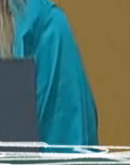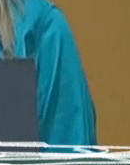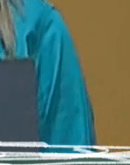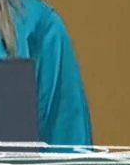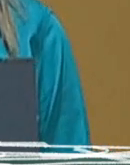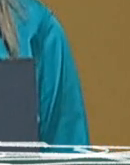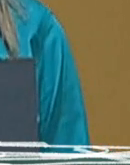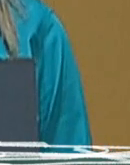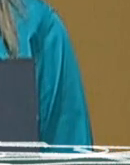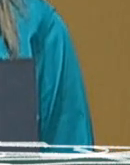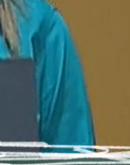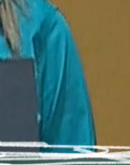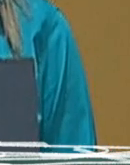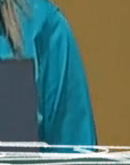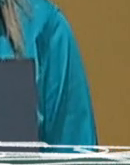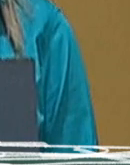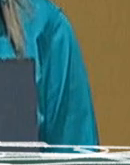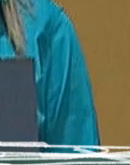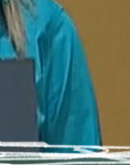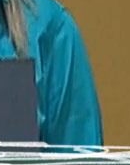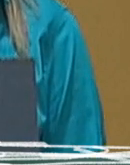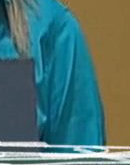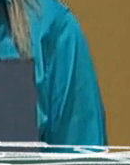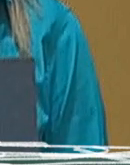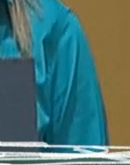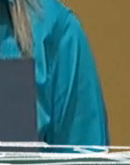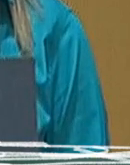Vitor Comar da FCBA.